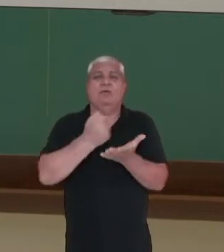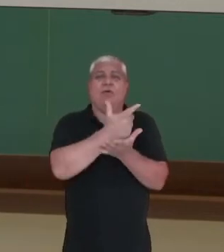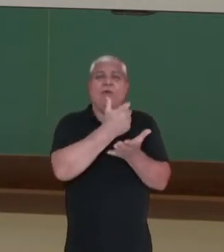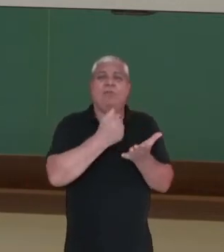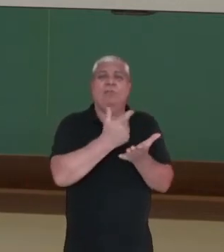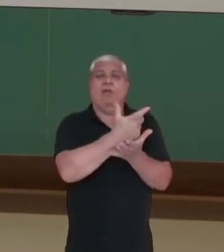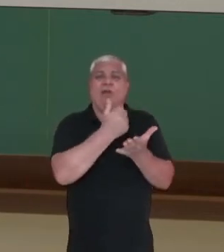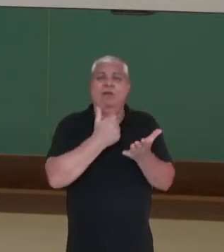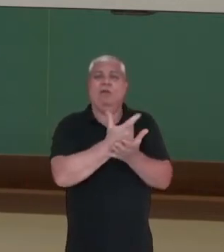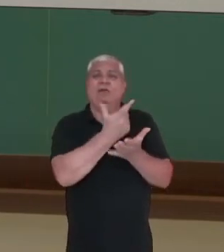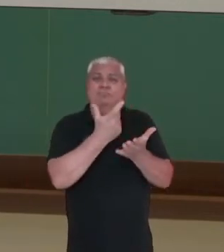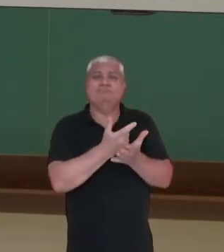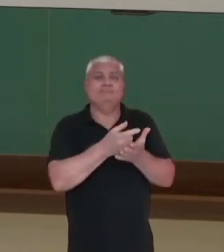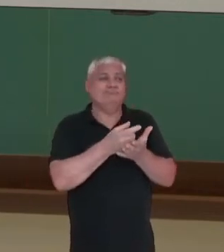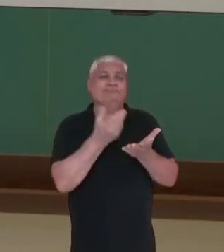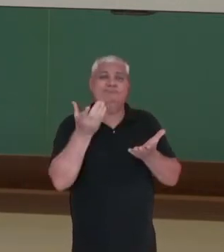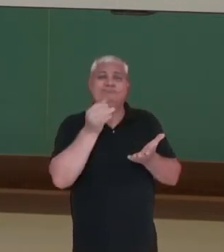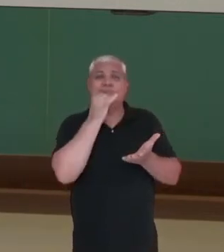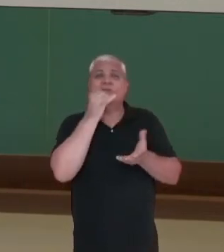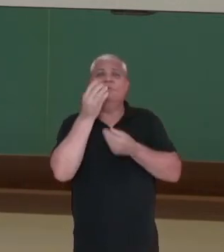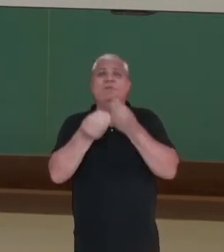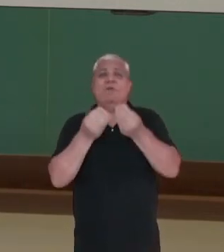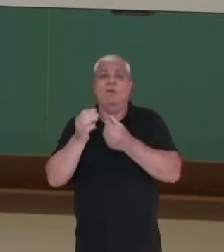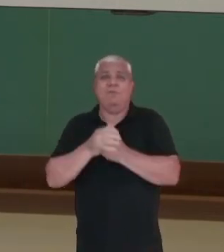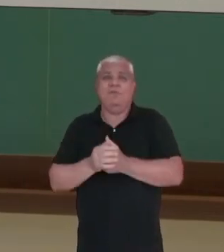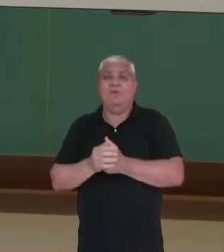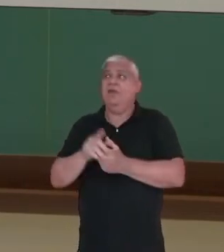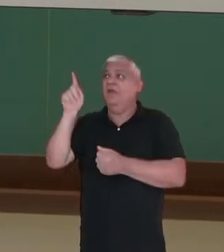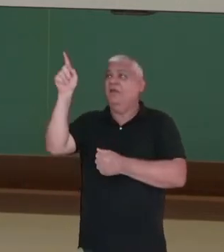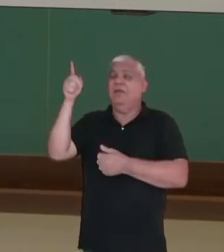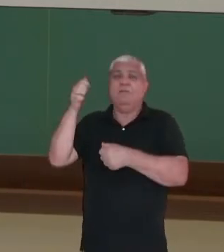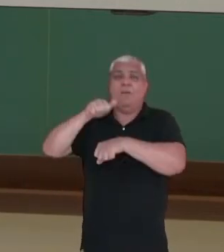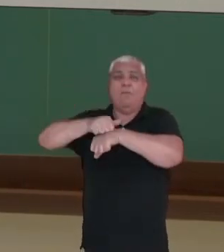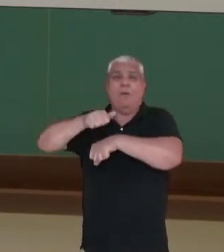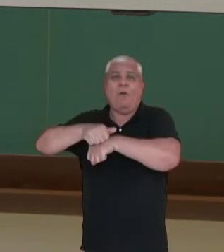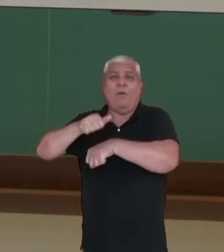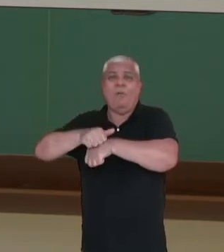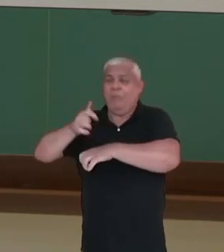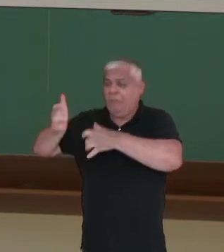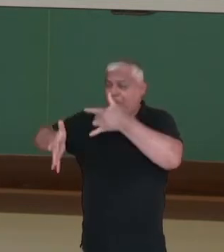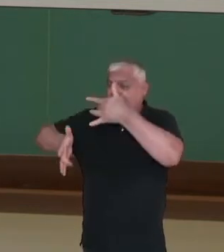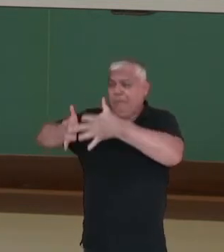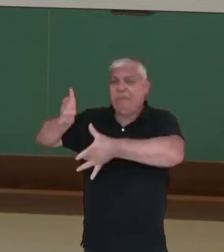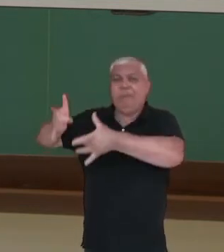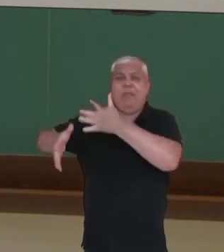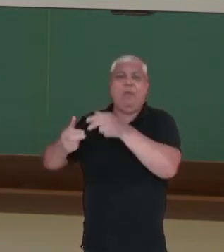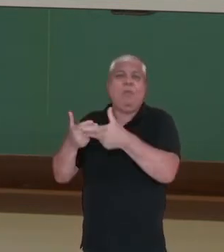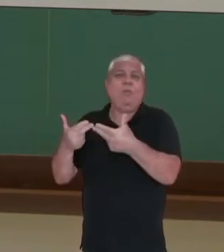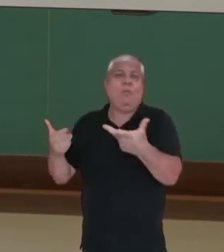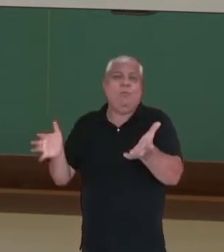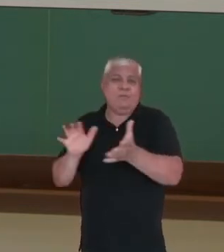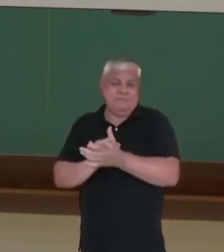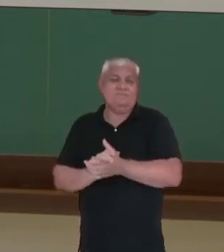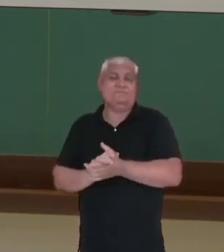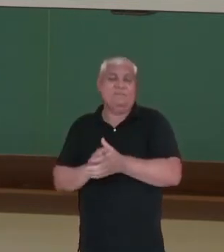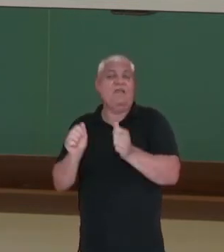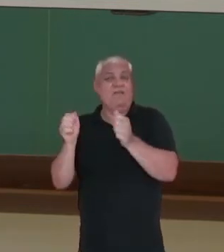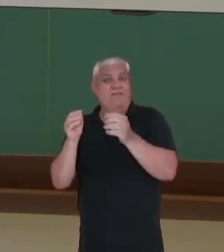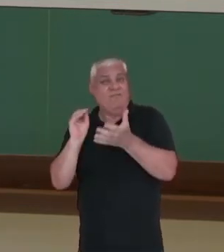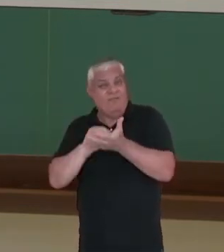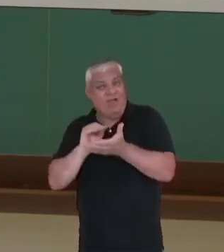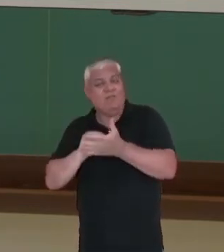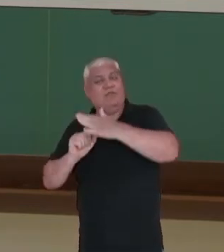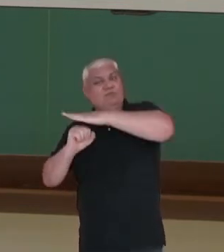de poder, então, fornecer ao mundo, né, matérias-primas, por meio do que sobrou ali da questão de infraestrutura